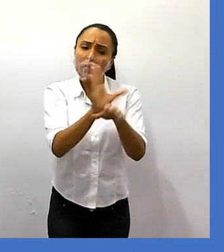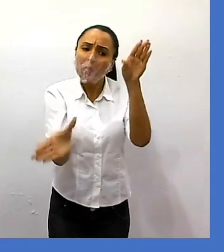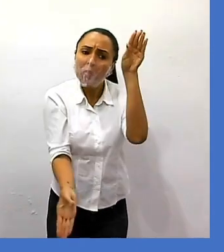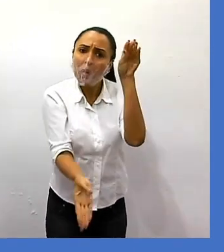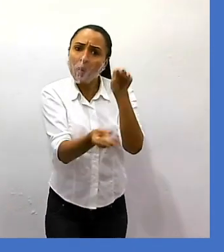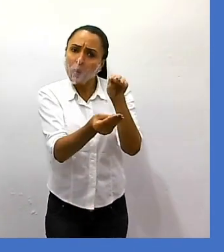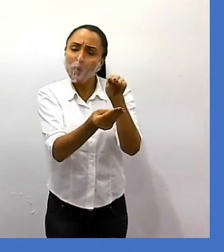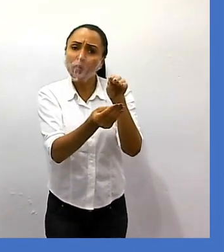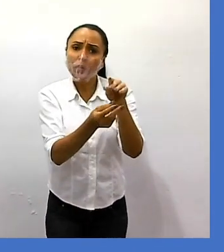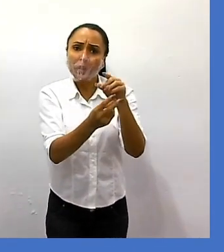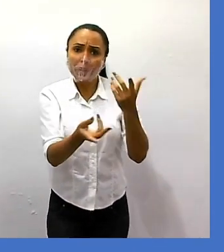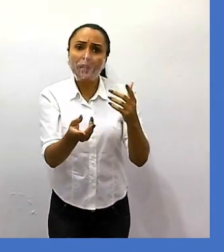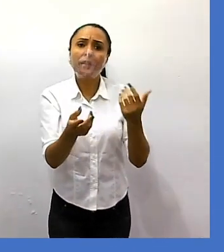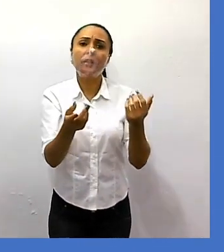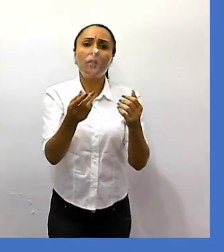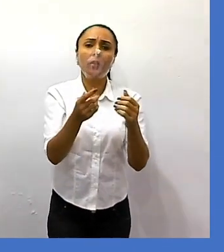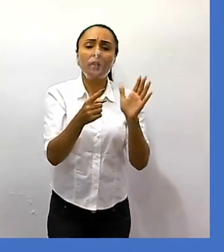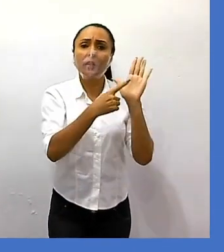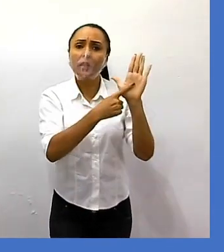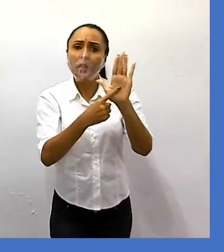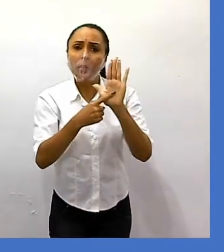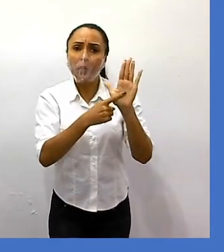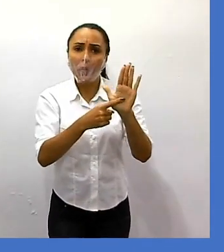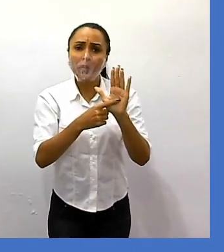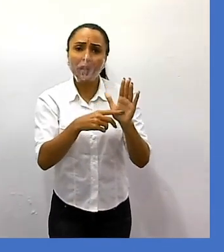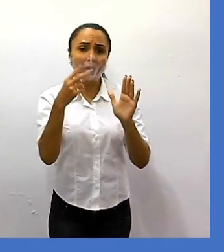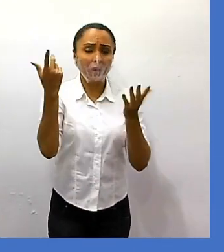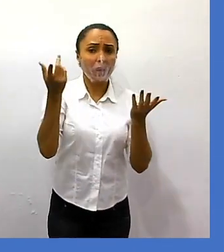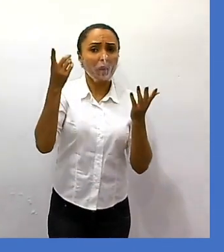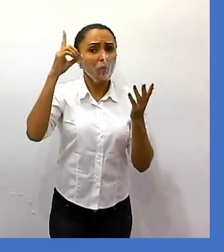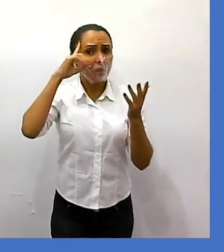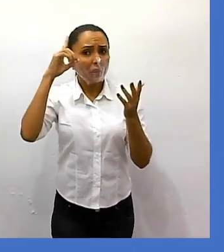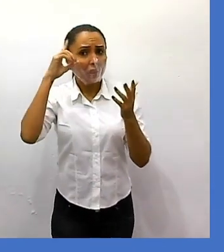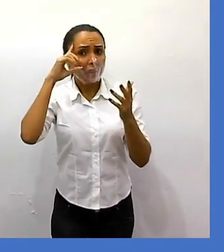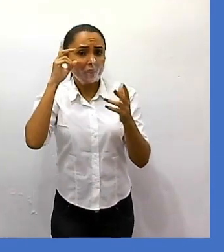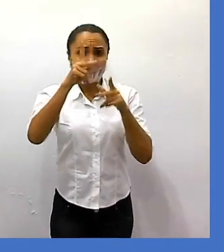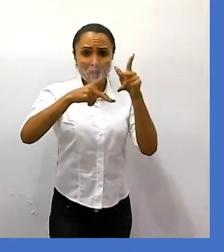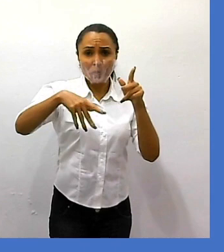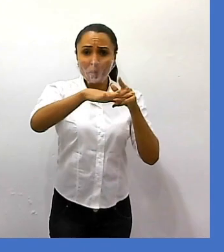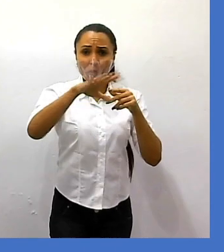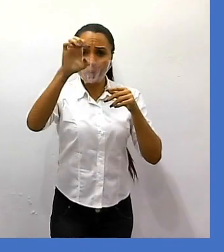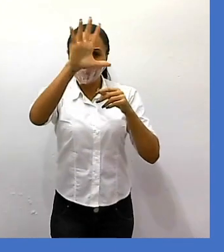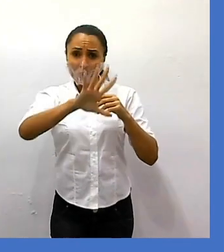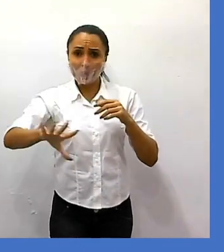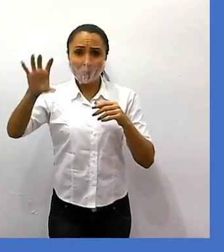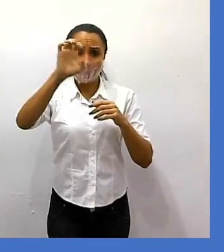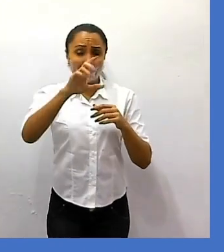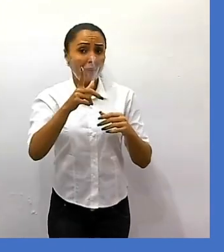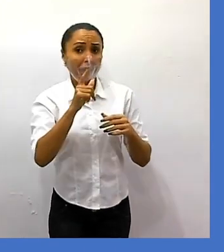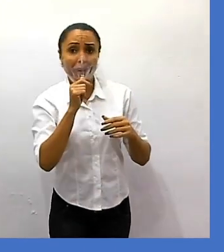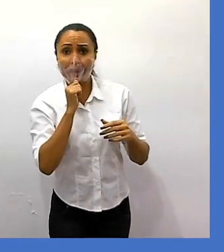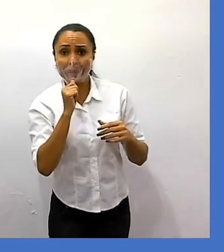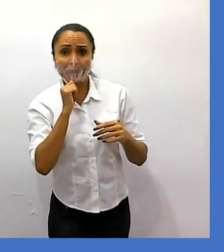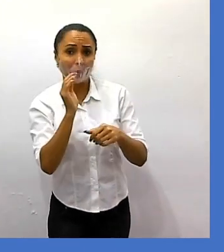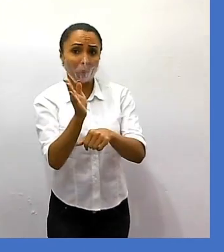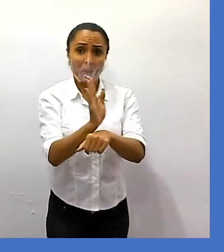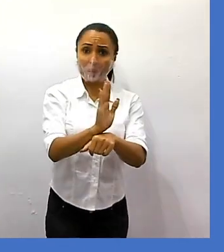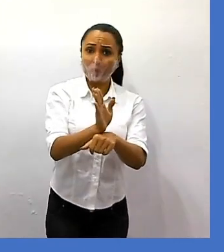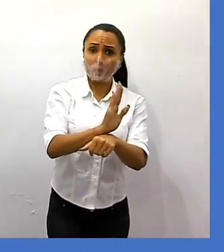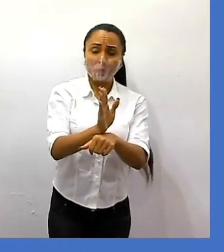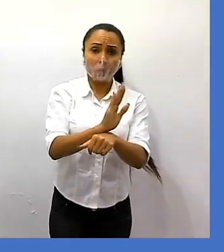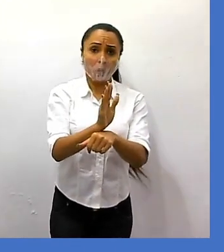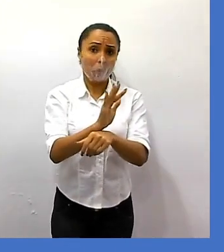que mostravam o cotidiano da vida na Europa. Então, ainda não era produção de filmes feitas